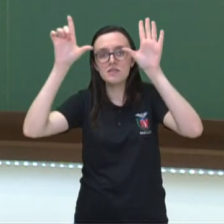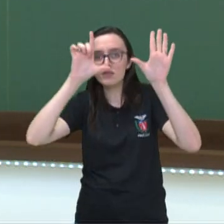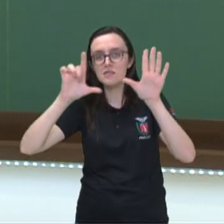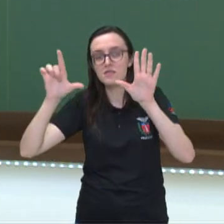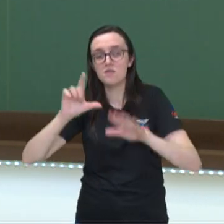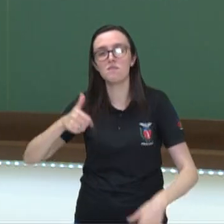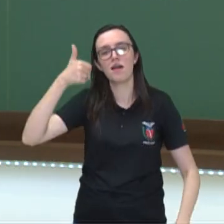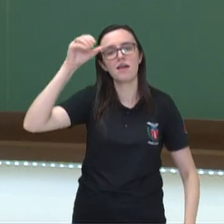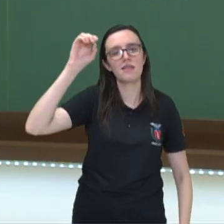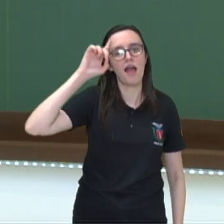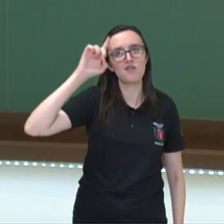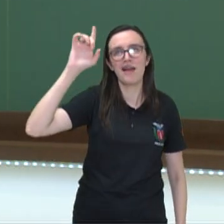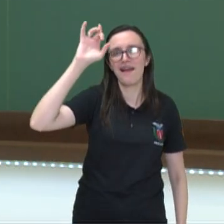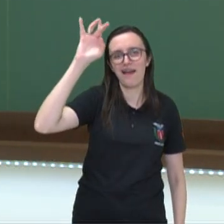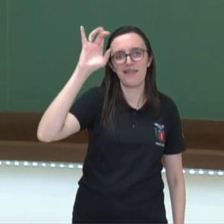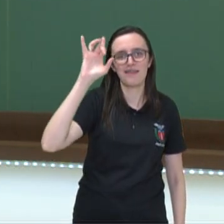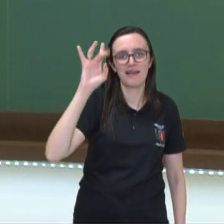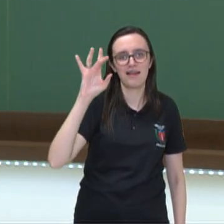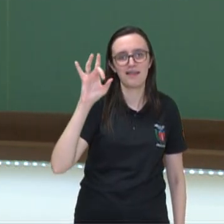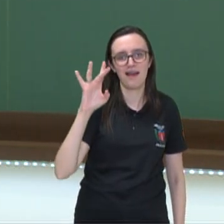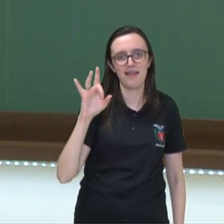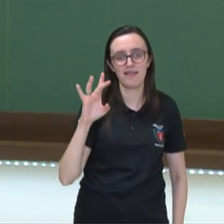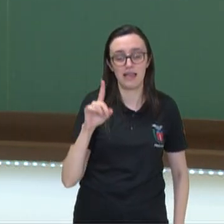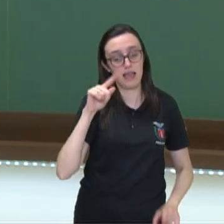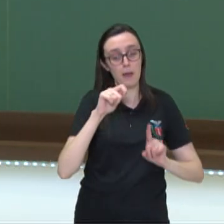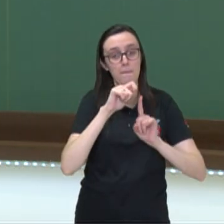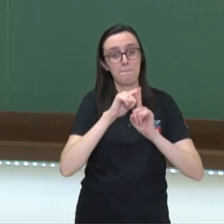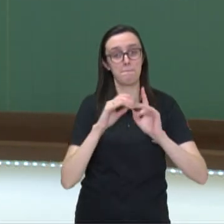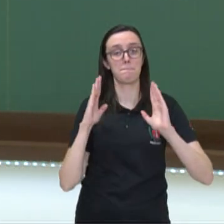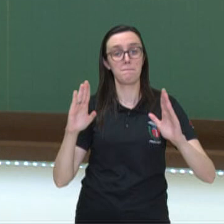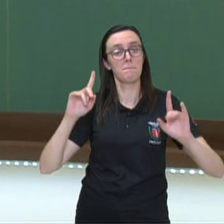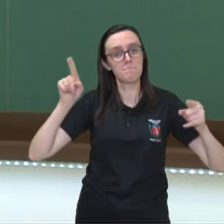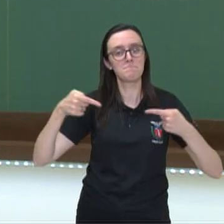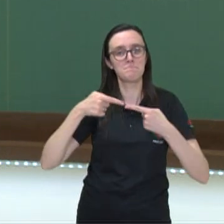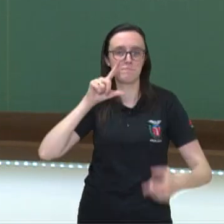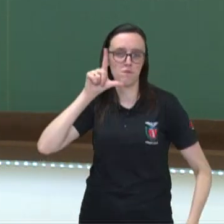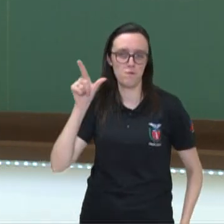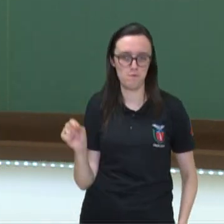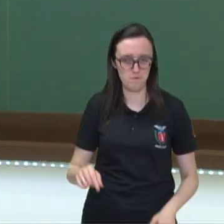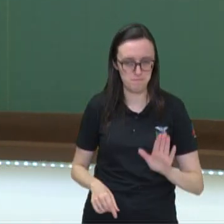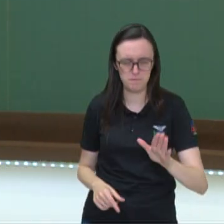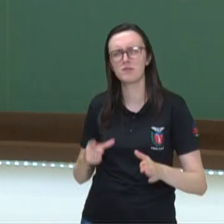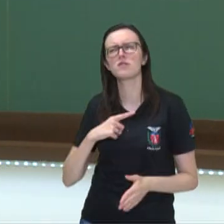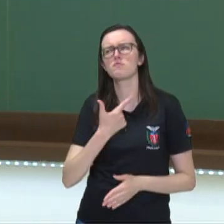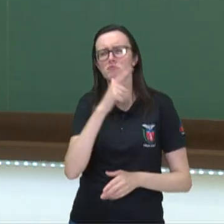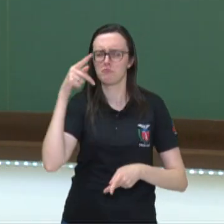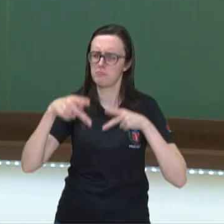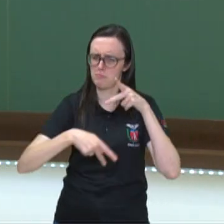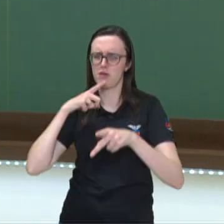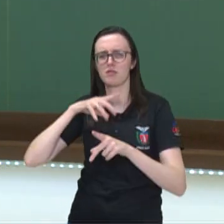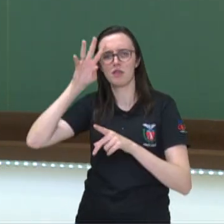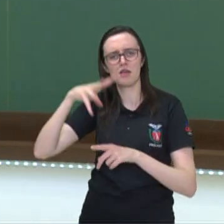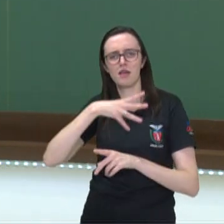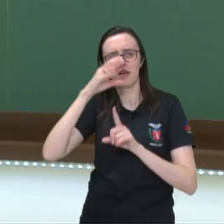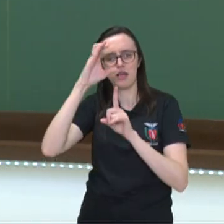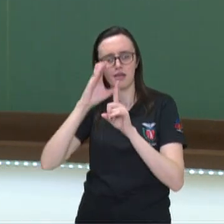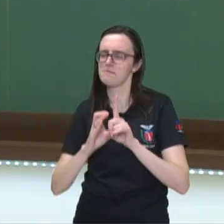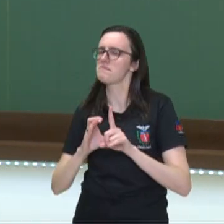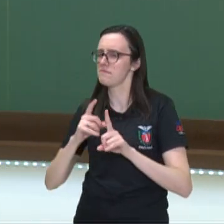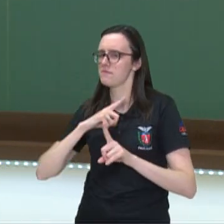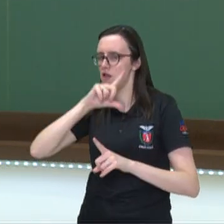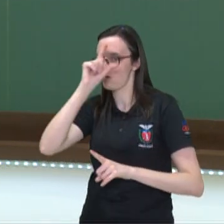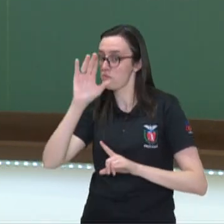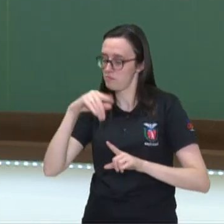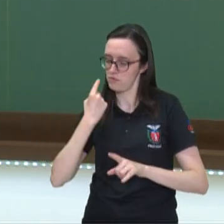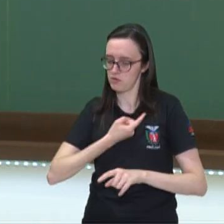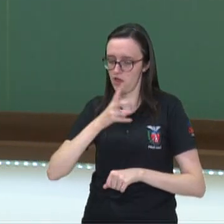de 10 dias nesses meses lunares. Muitos outros povos têm calendários lunares também, e já